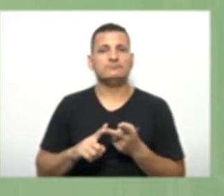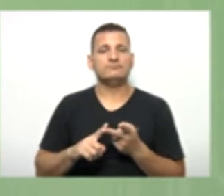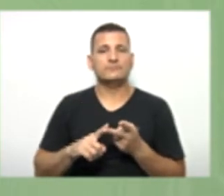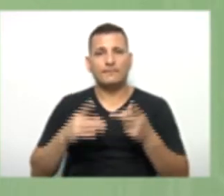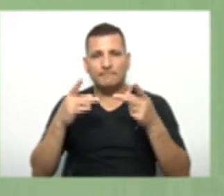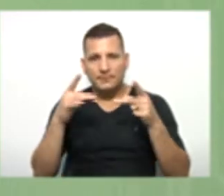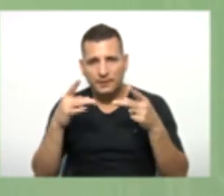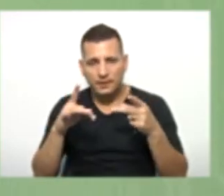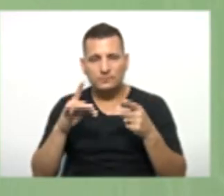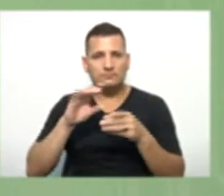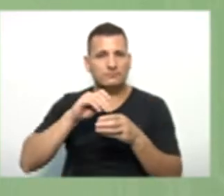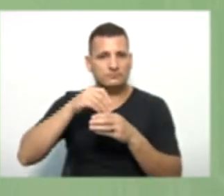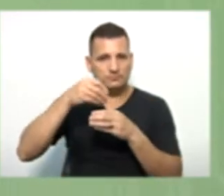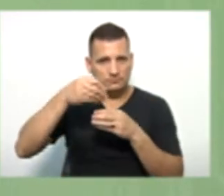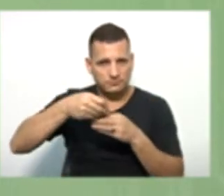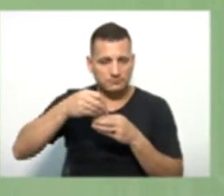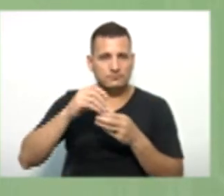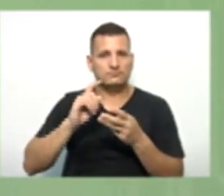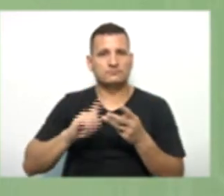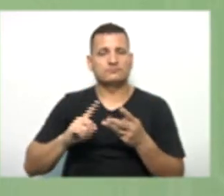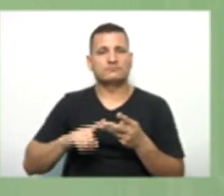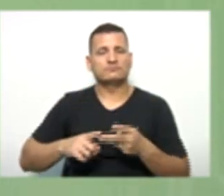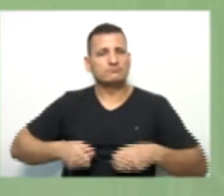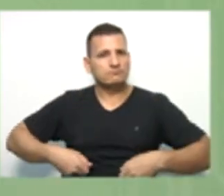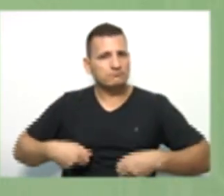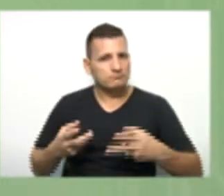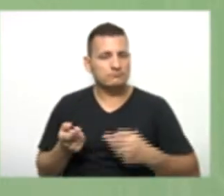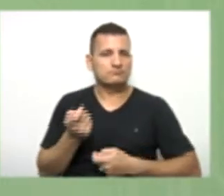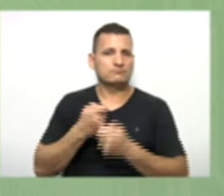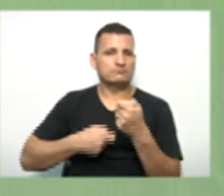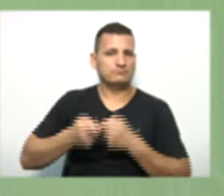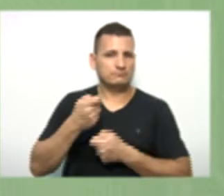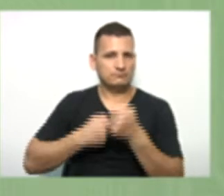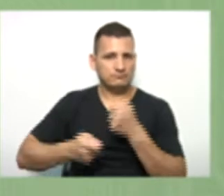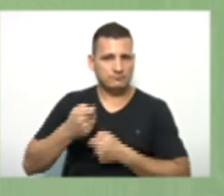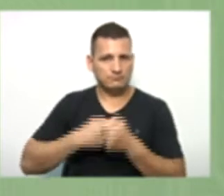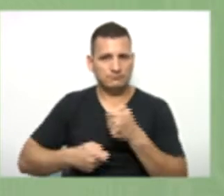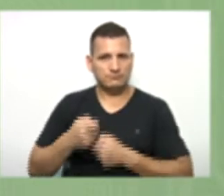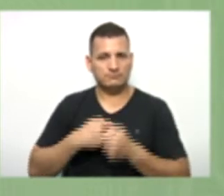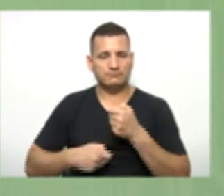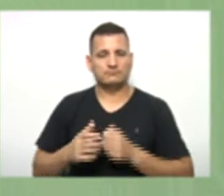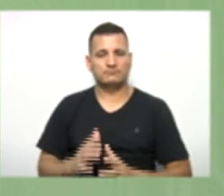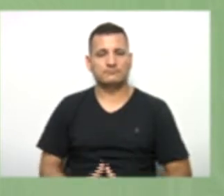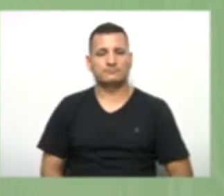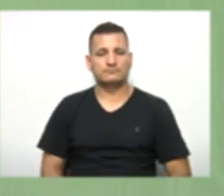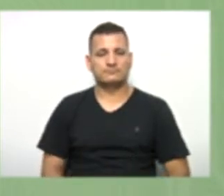embalagens, nós temos as despesas administrativas. Bom,